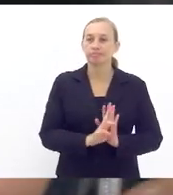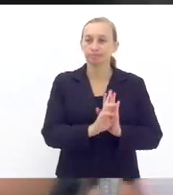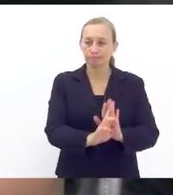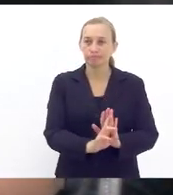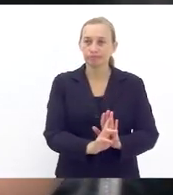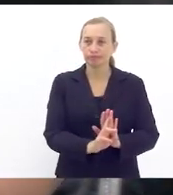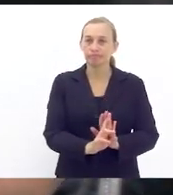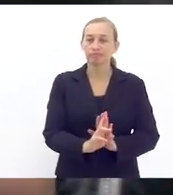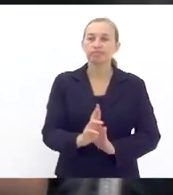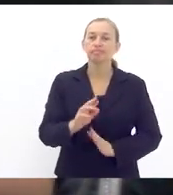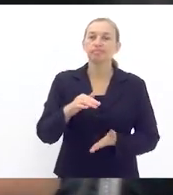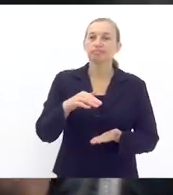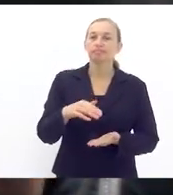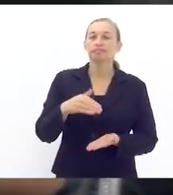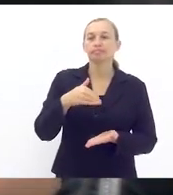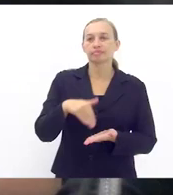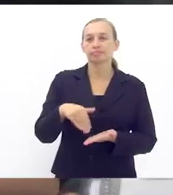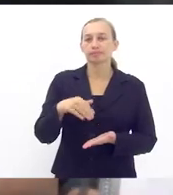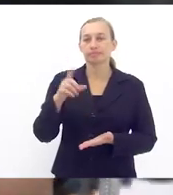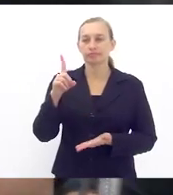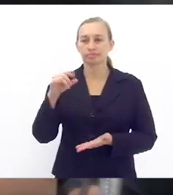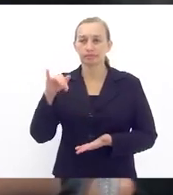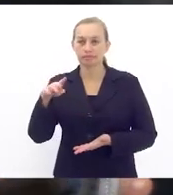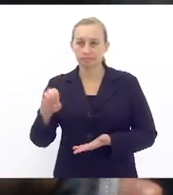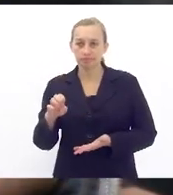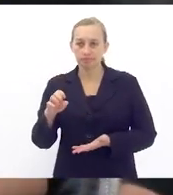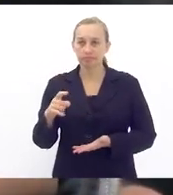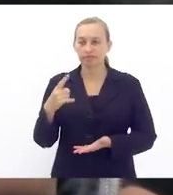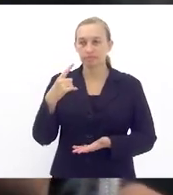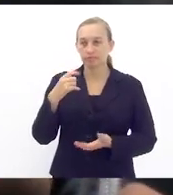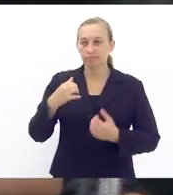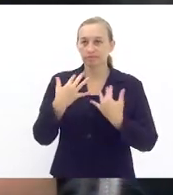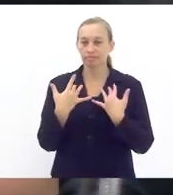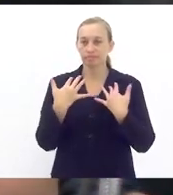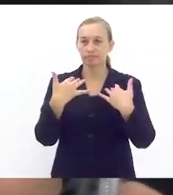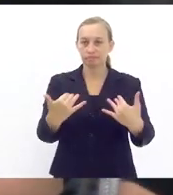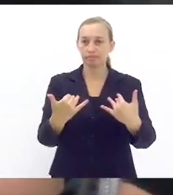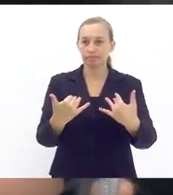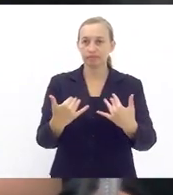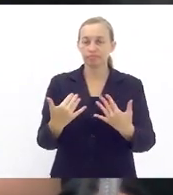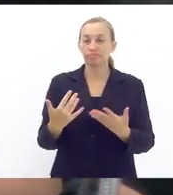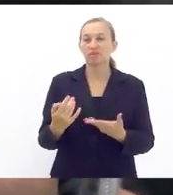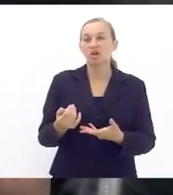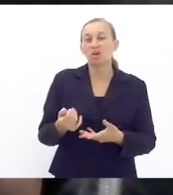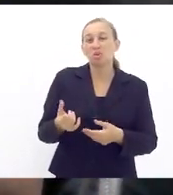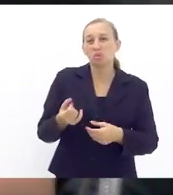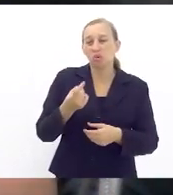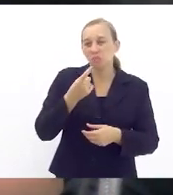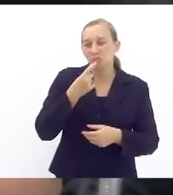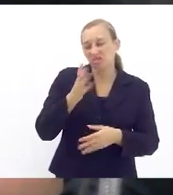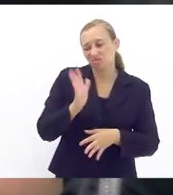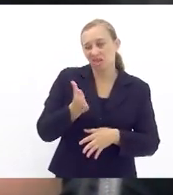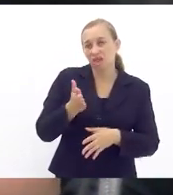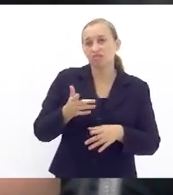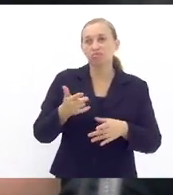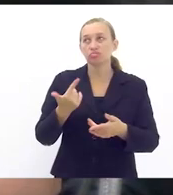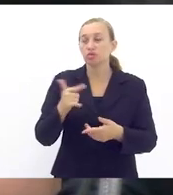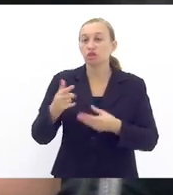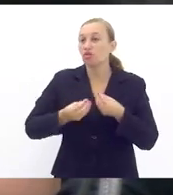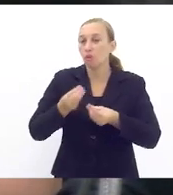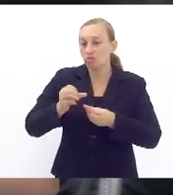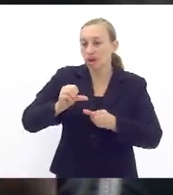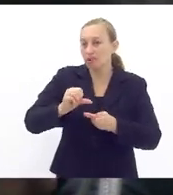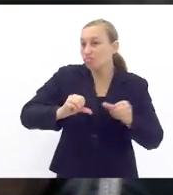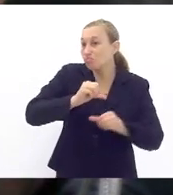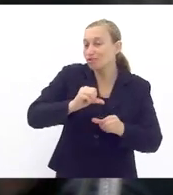a secretária Daniele Barros infelizmente a gente soube da audiência um pouquinho em cima então ela não conseguiu remanejar uma agenda externa que ela teria